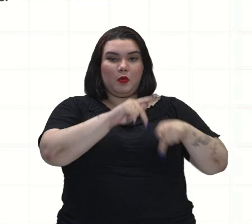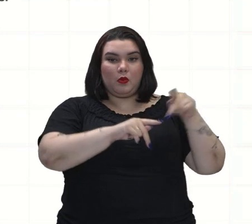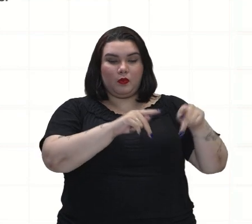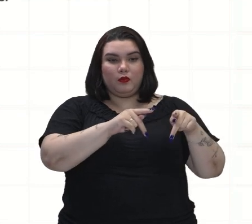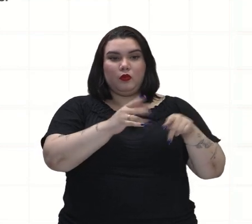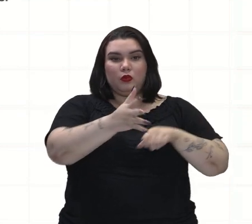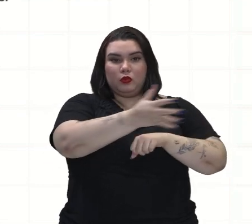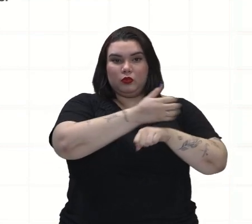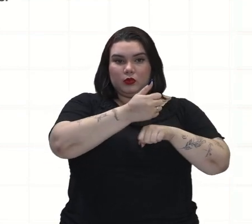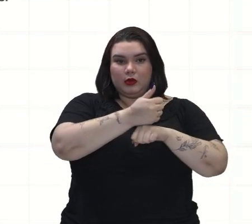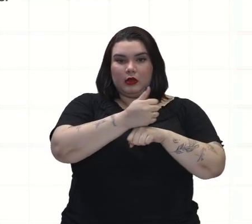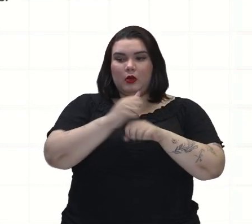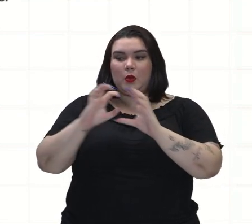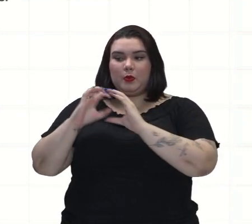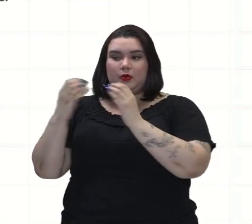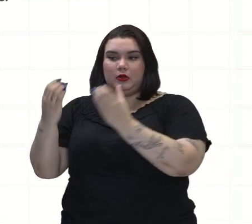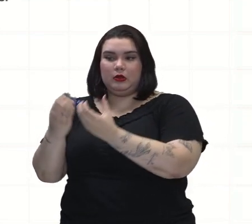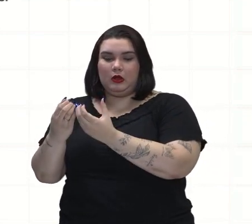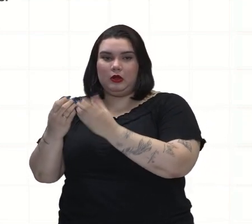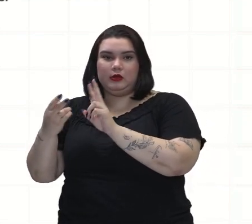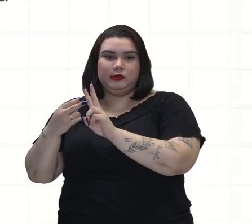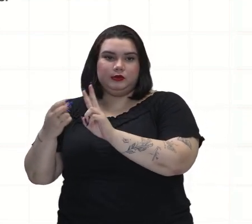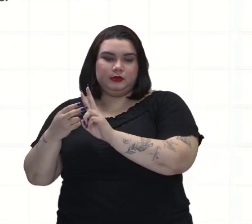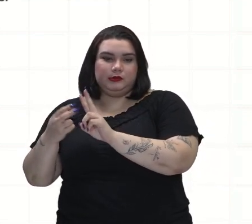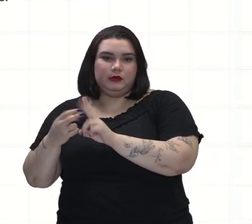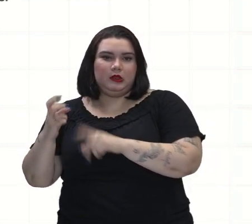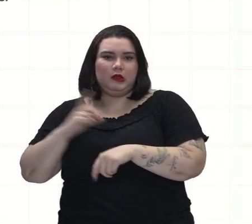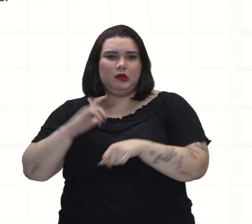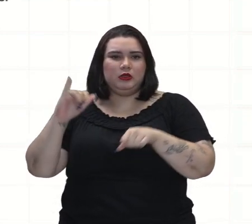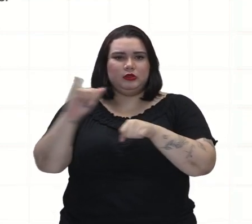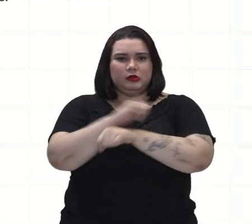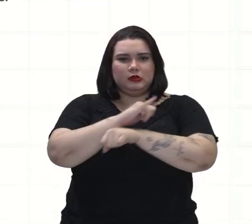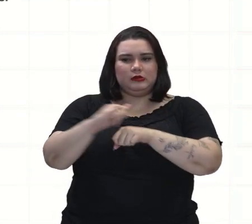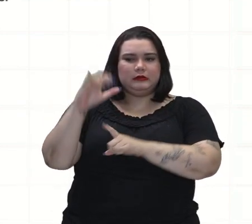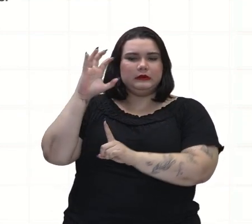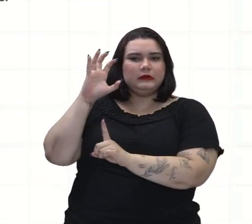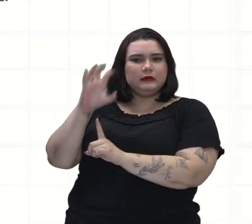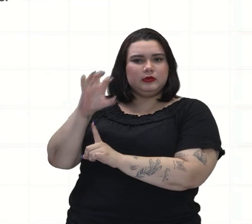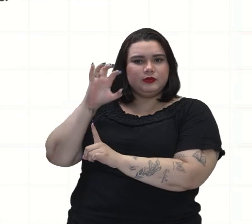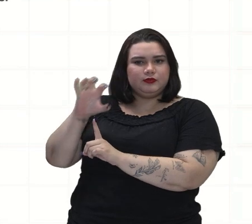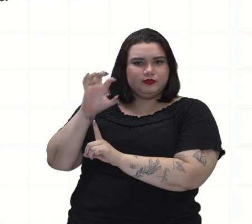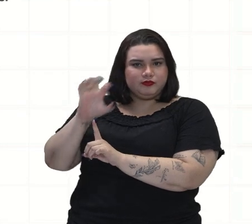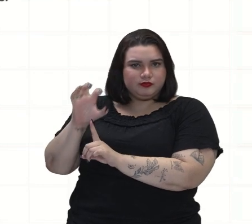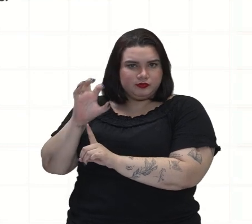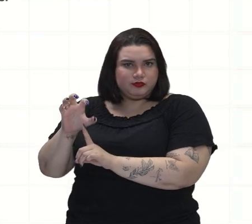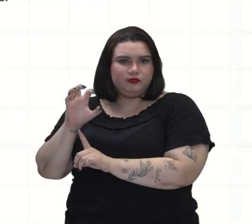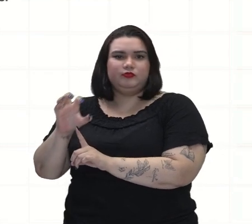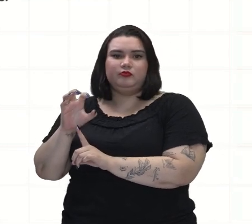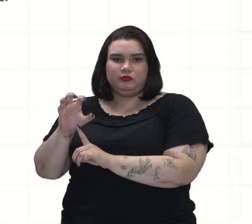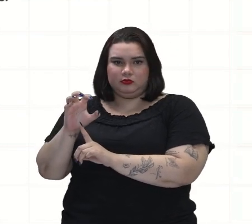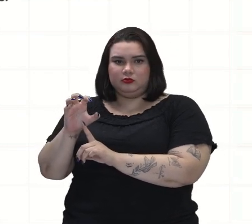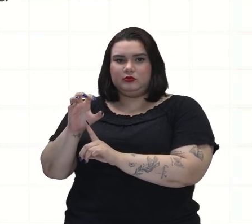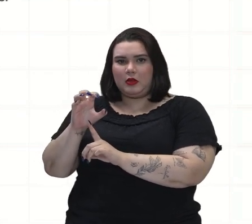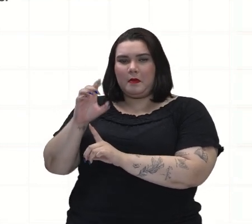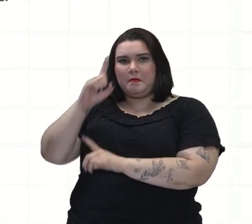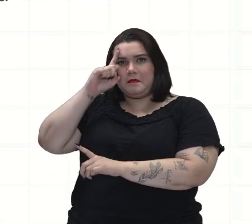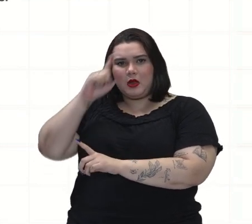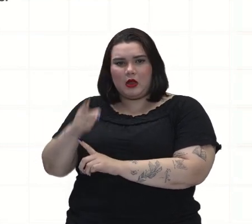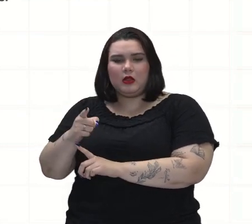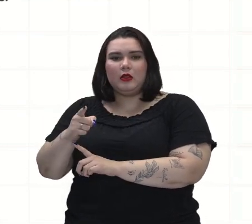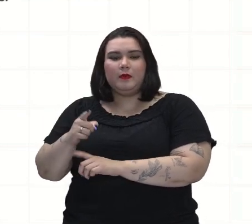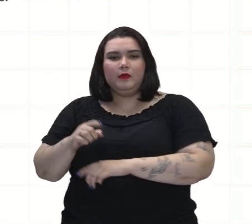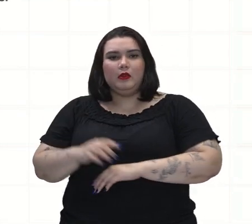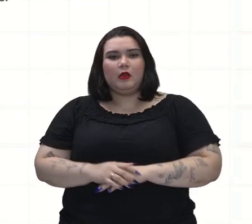comunidades indígenas, ou por meio de estratégias de persuasão e coerção. O que